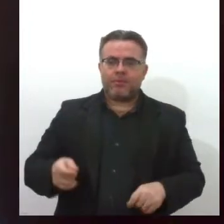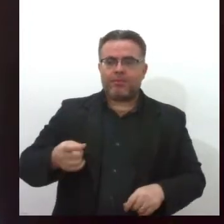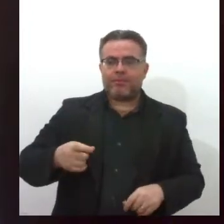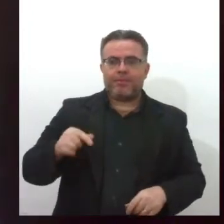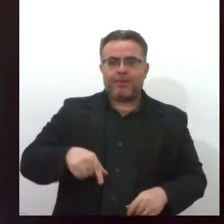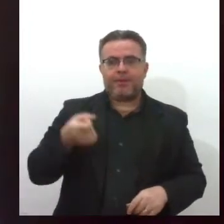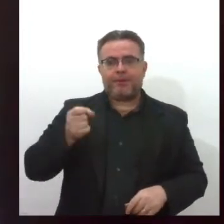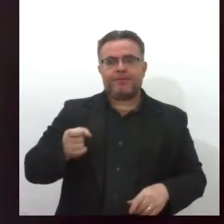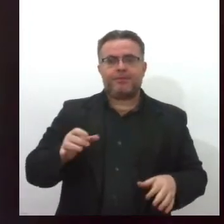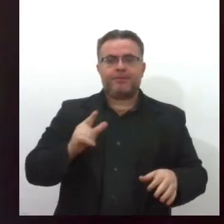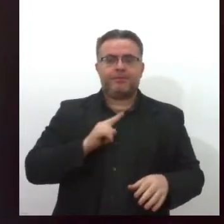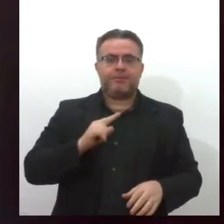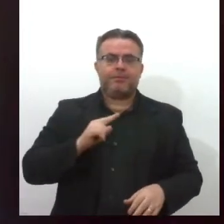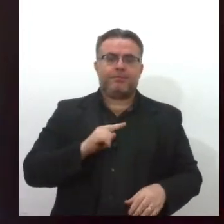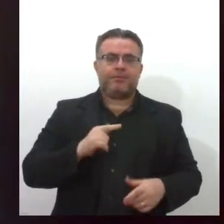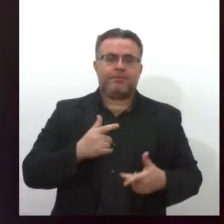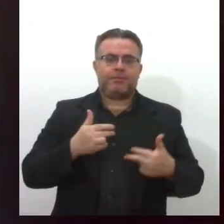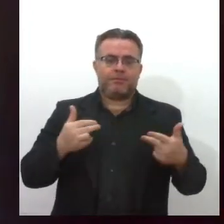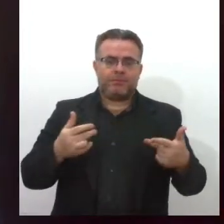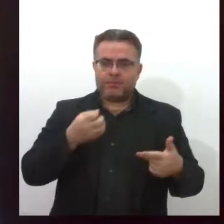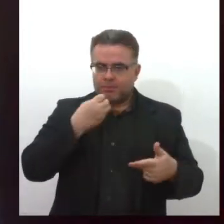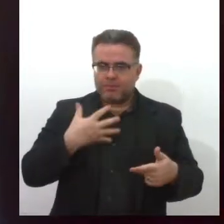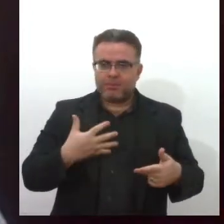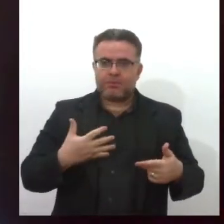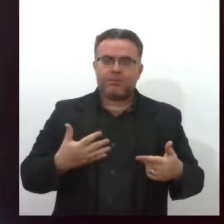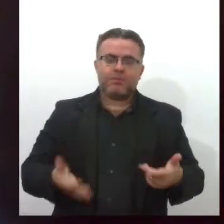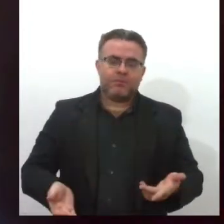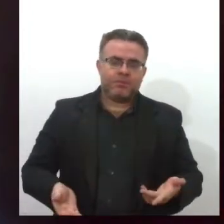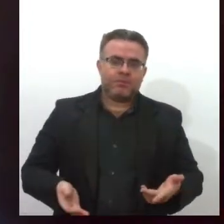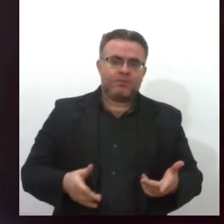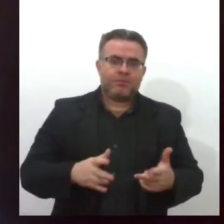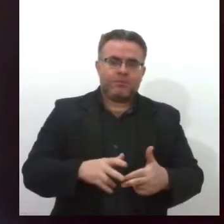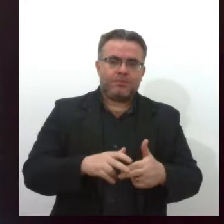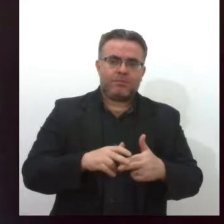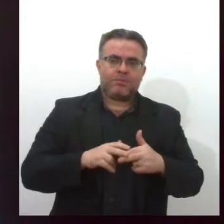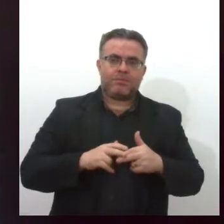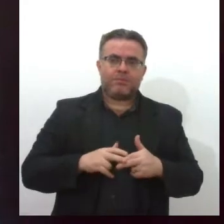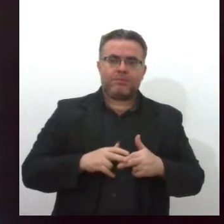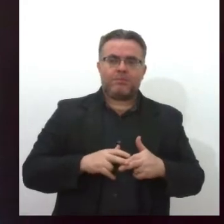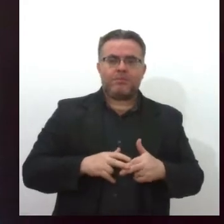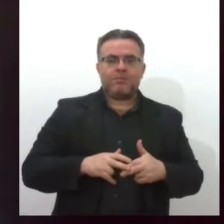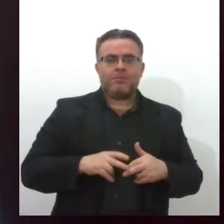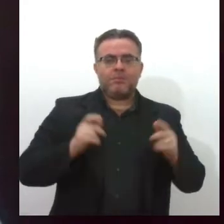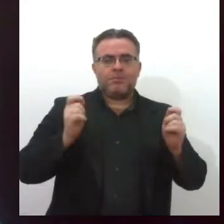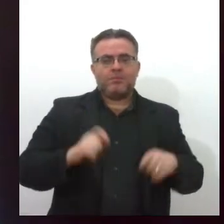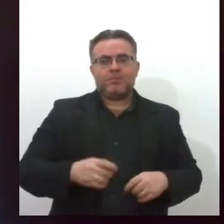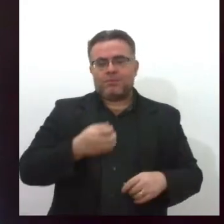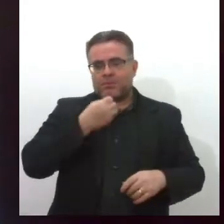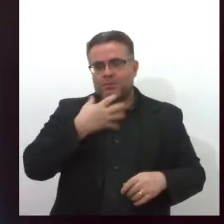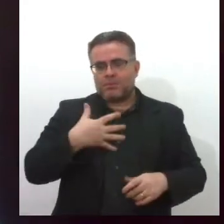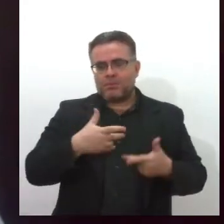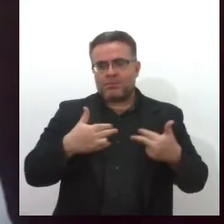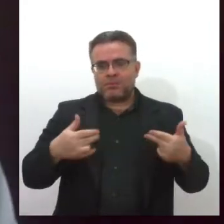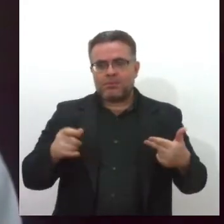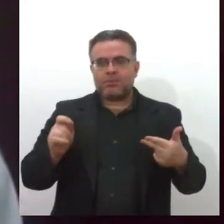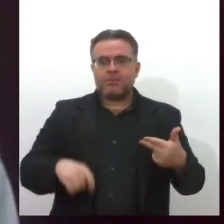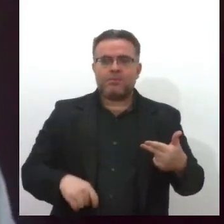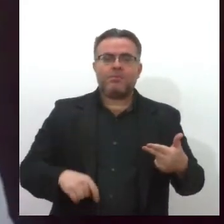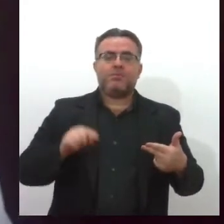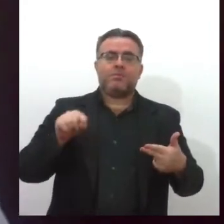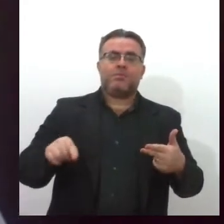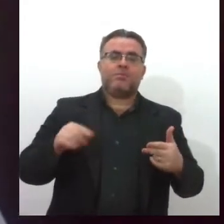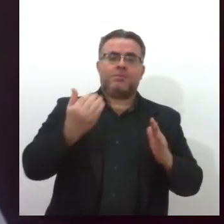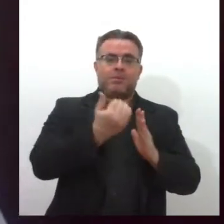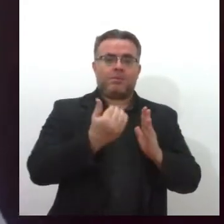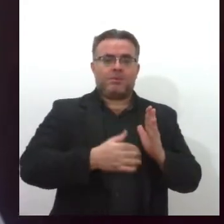né? O privilégio e o bom uso dessas potencialidades, a partir daí, a partir desse plano, podem